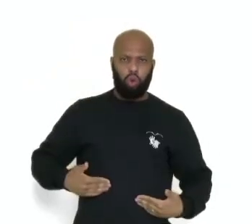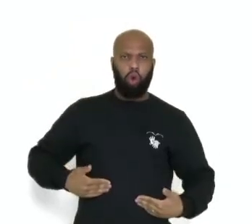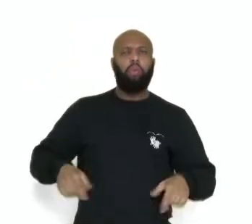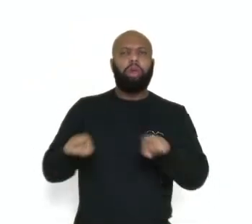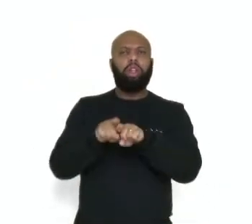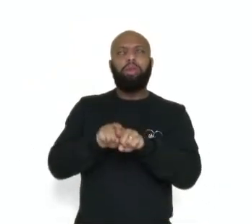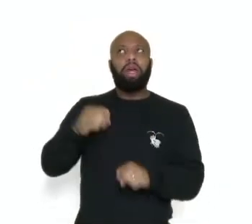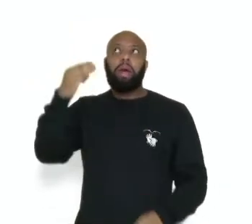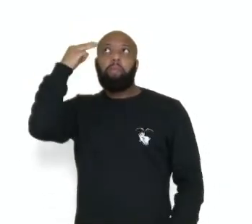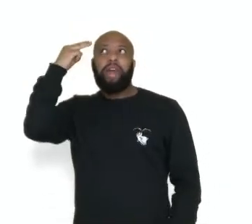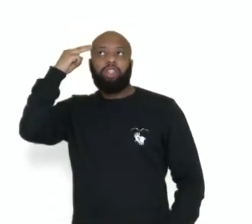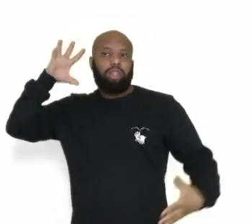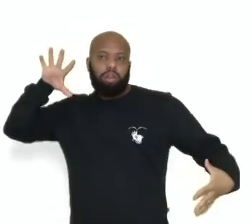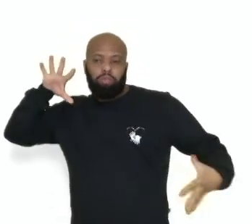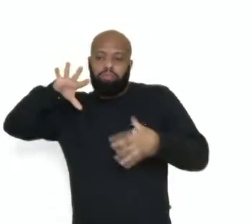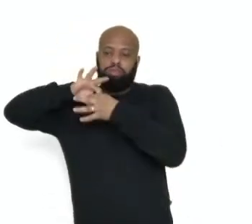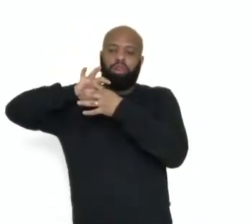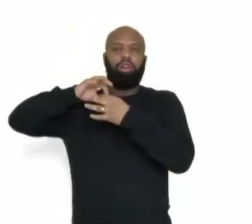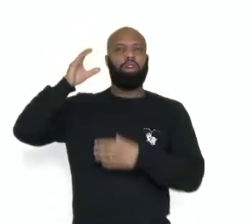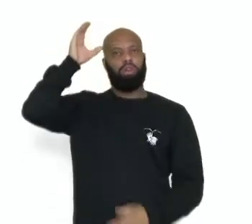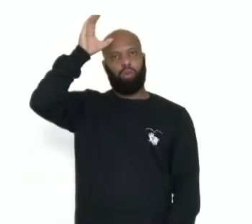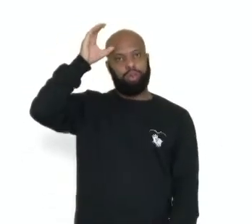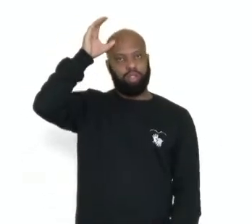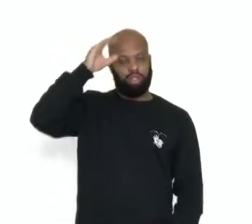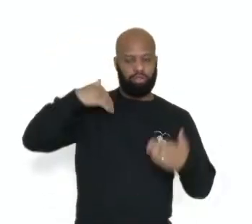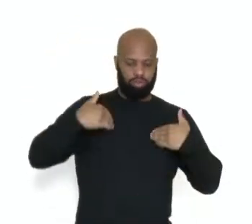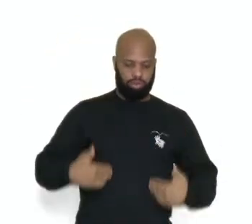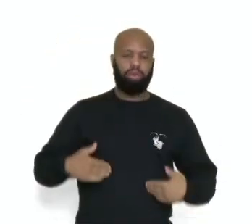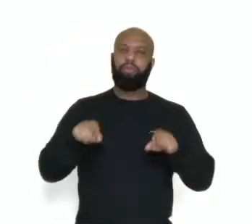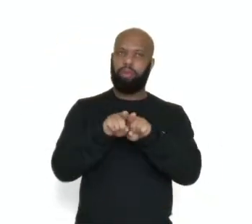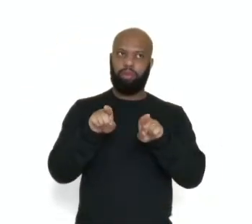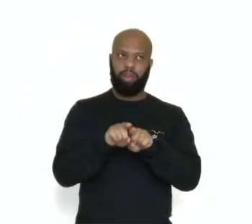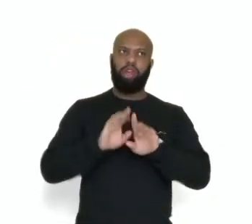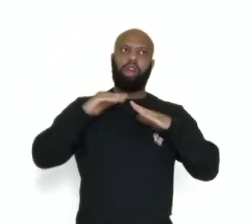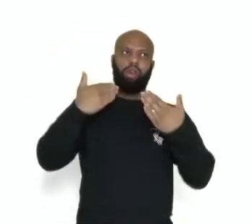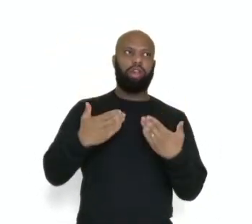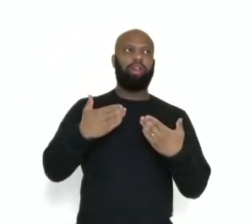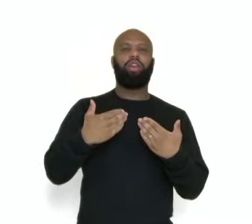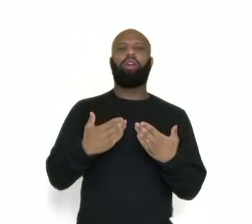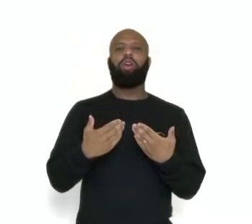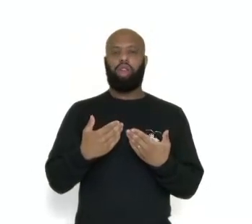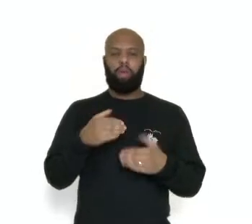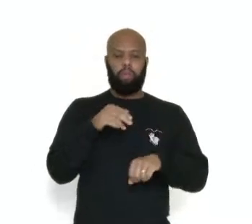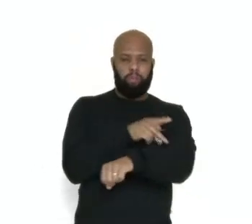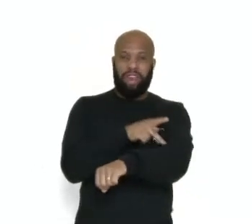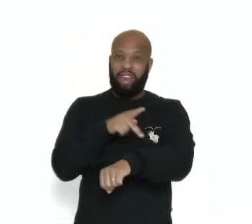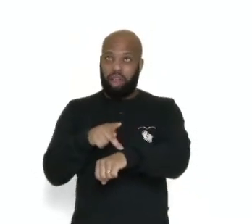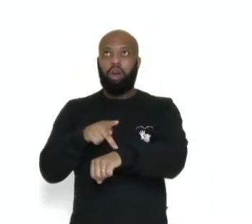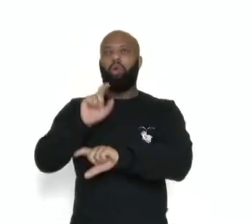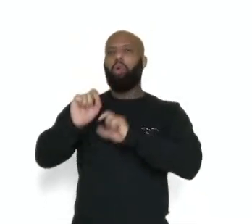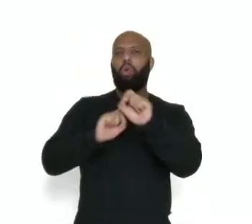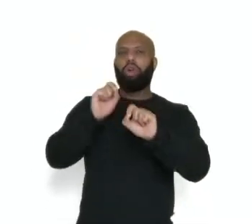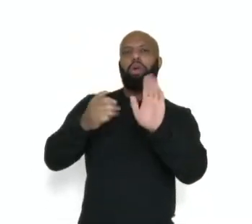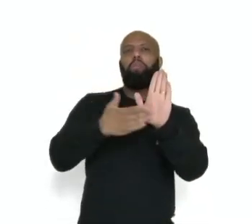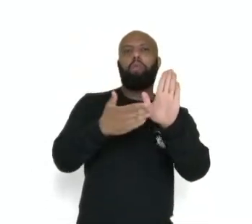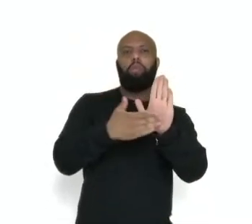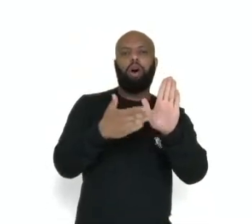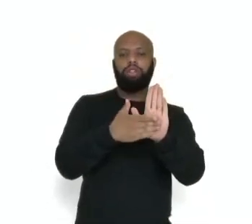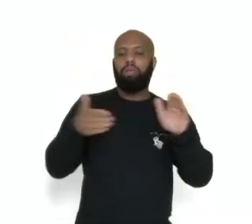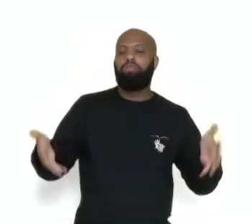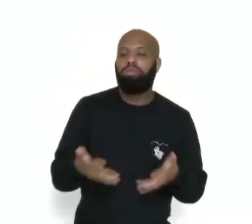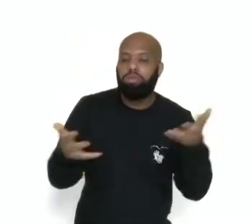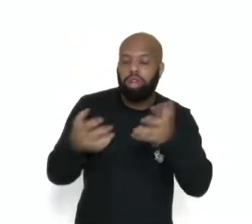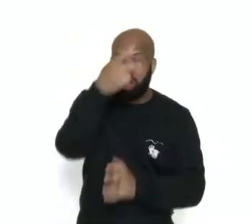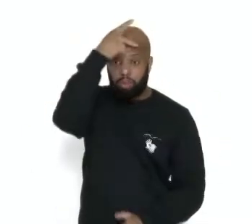corpo é sua mente trazendo assim a consciência corporal e como é como pedagogia propõe levar a pessoa